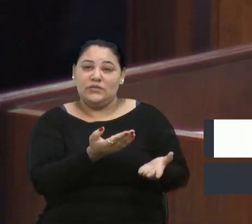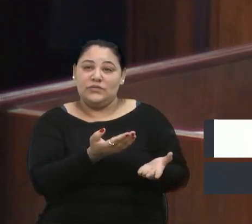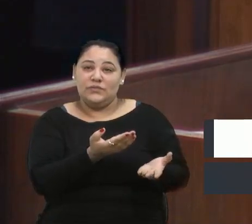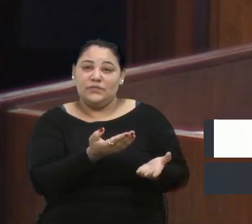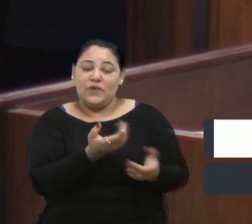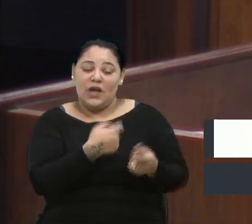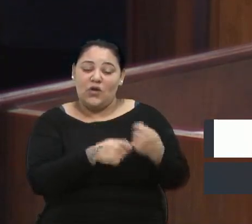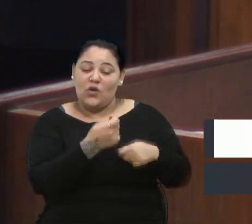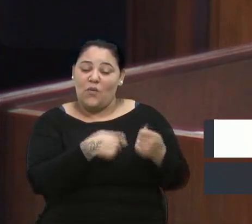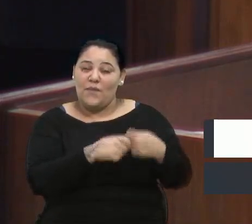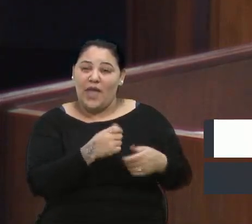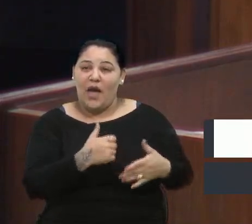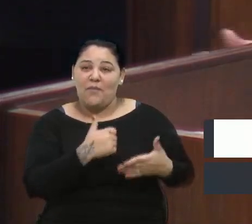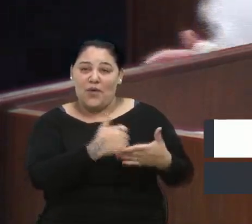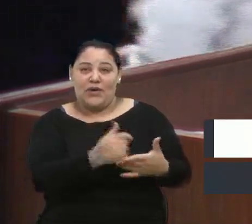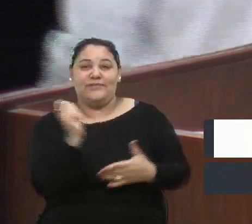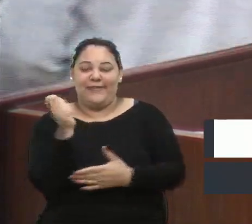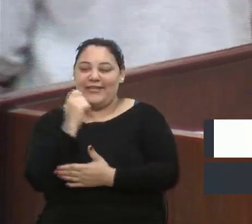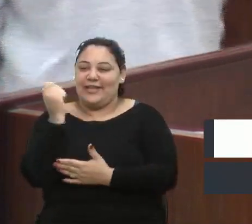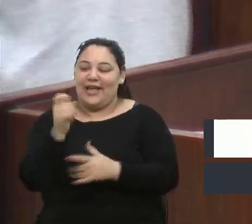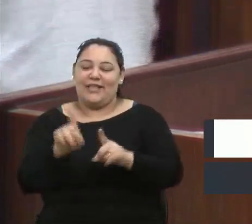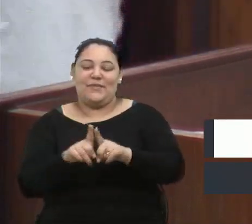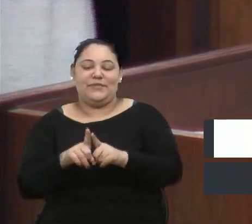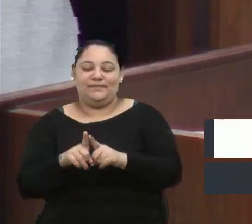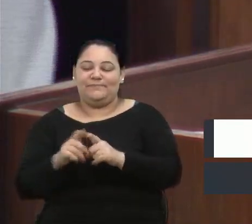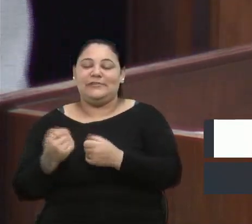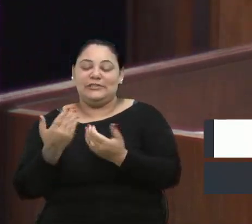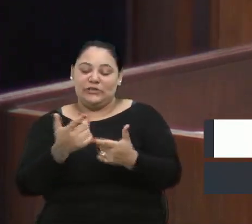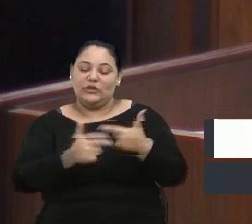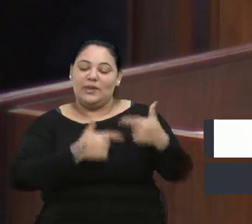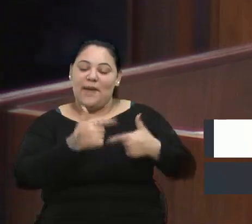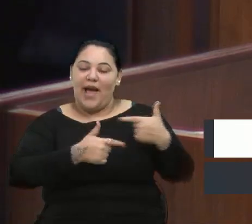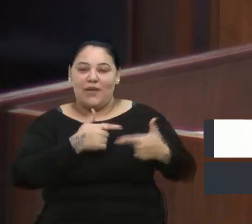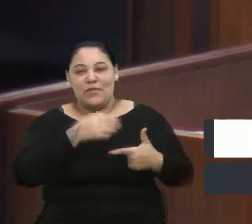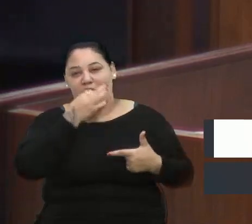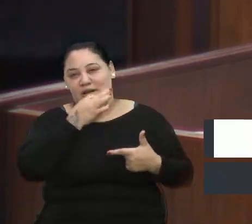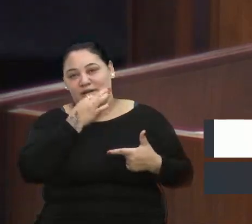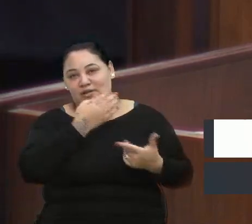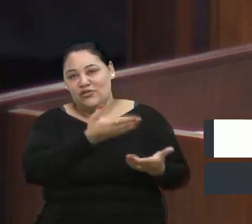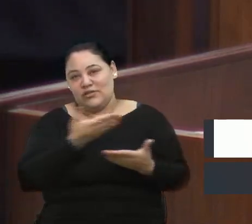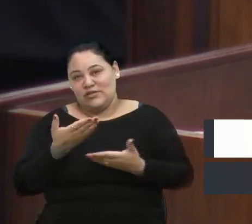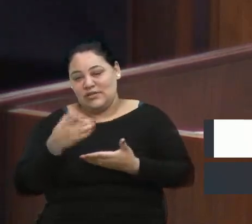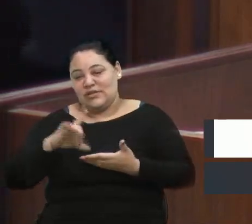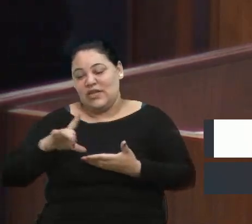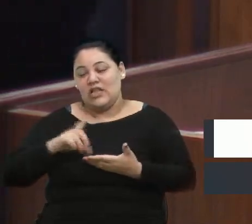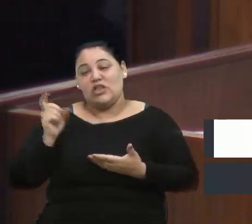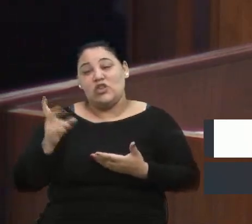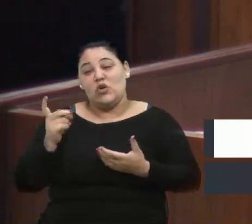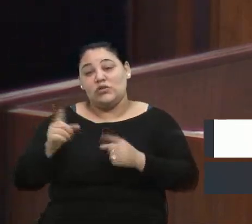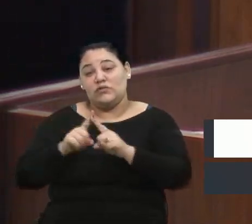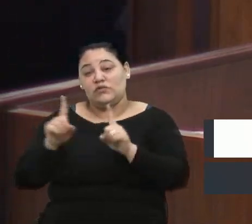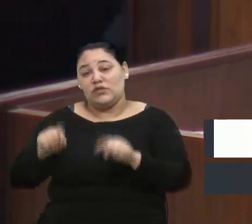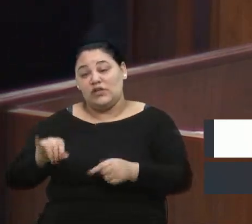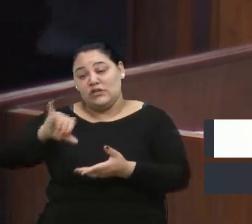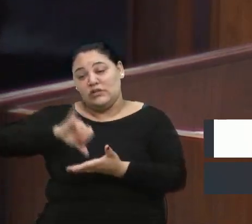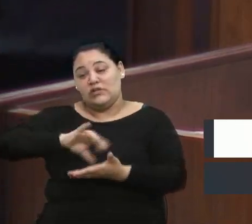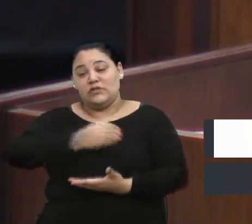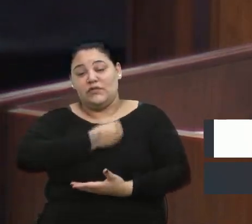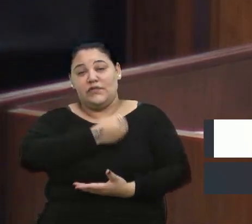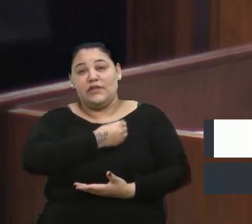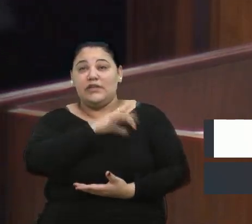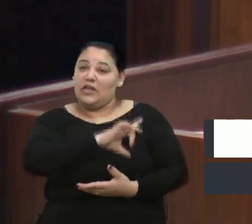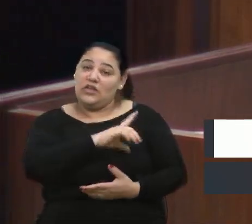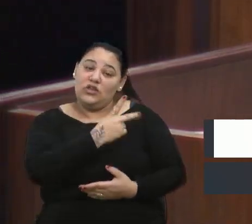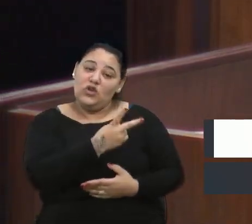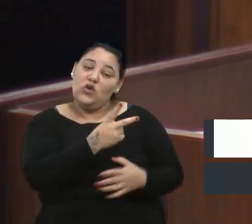economia da nossa Serra Gaúcha. Existem hoje, lá no Centro Convida, 12 colaboradores. Então, são 12